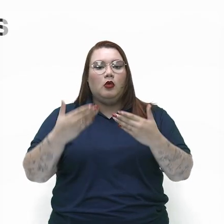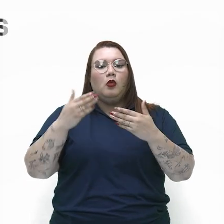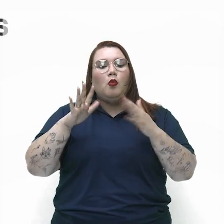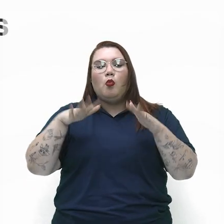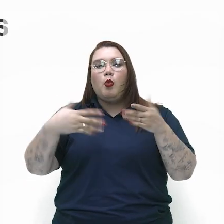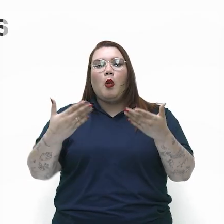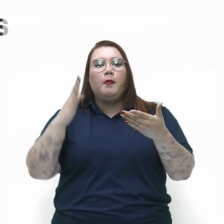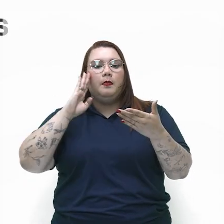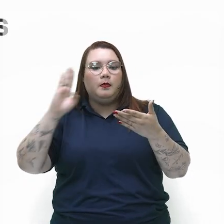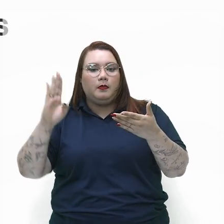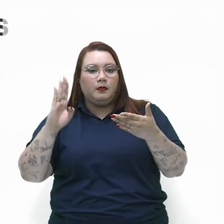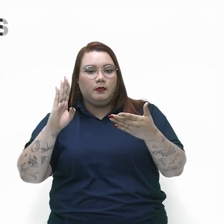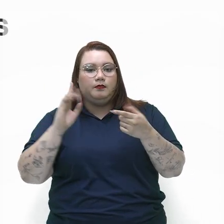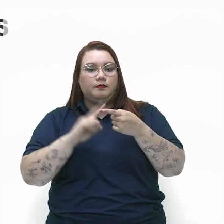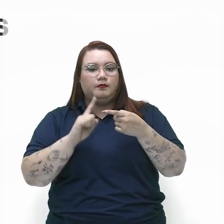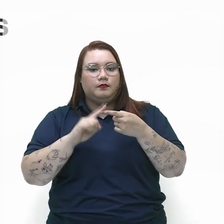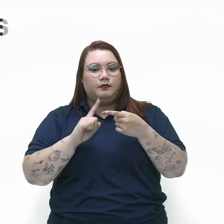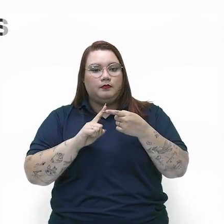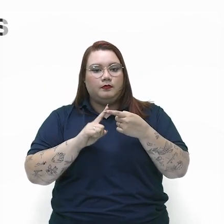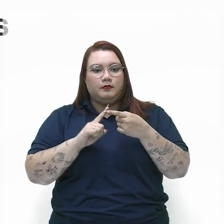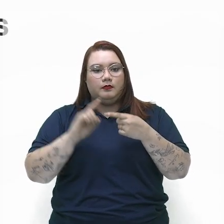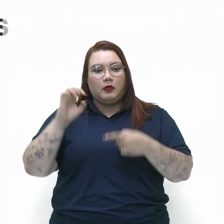a